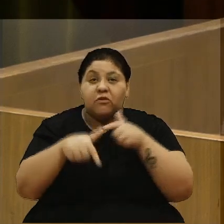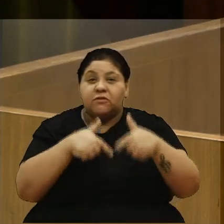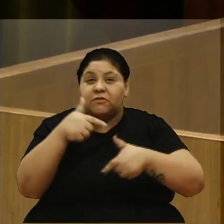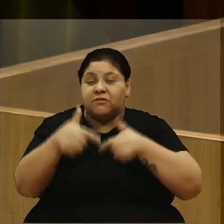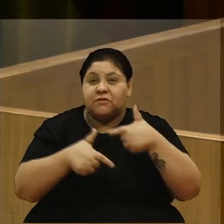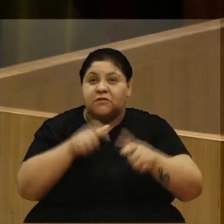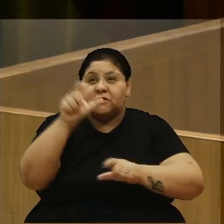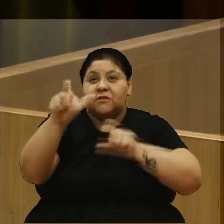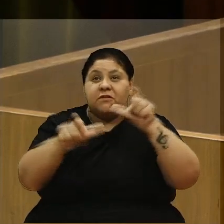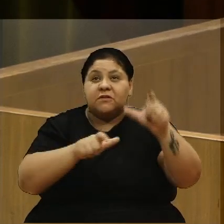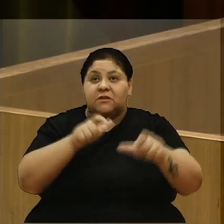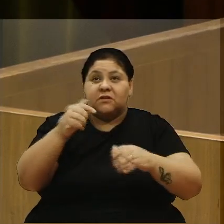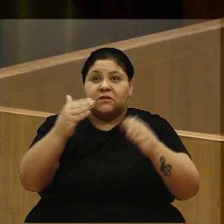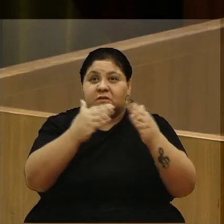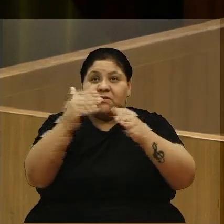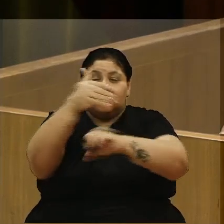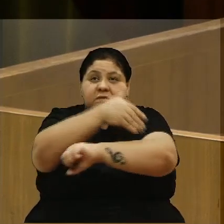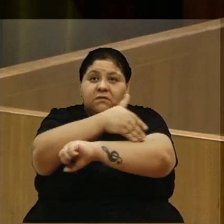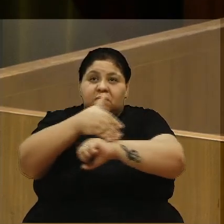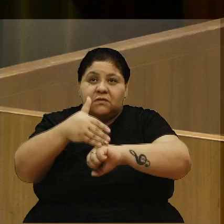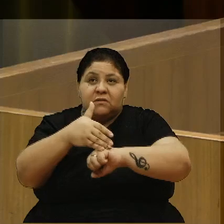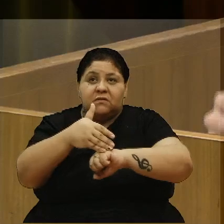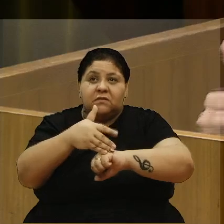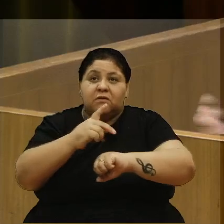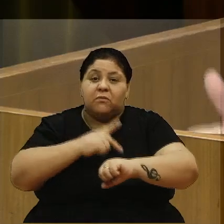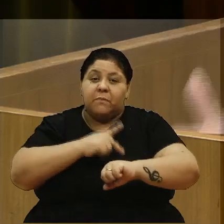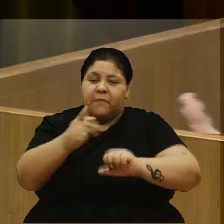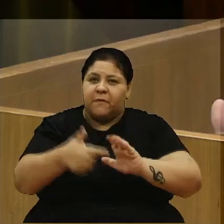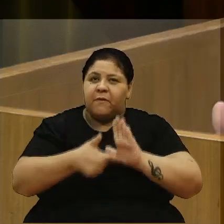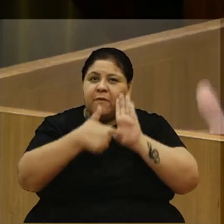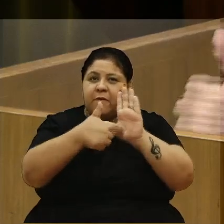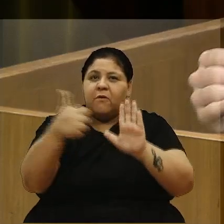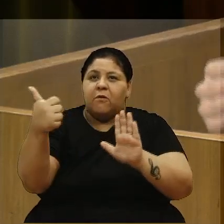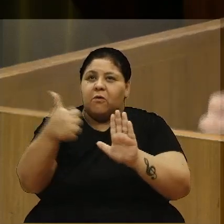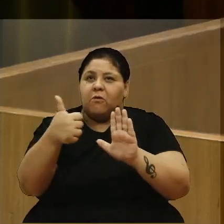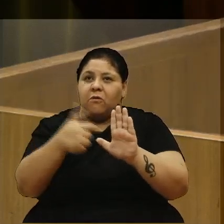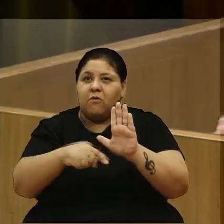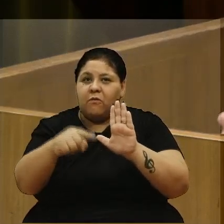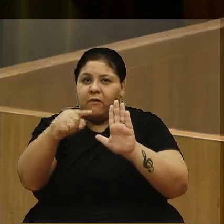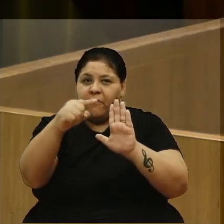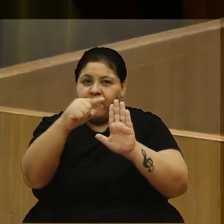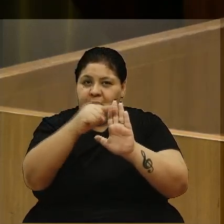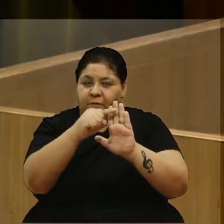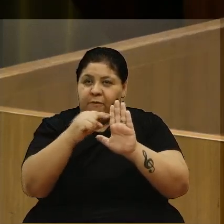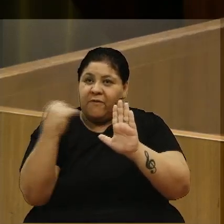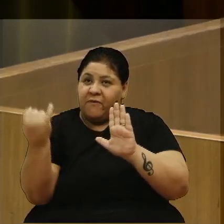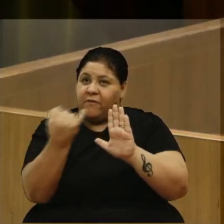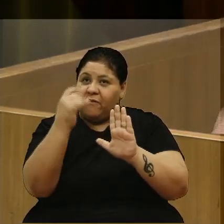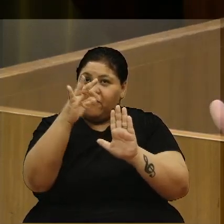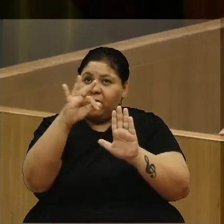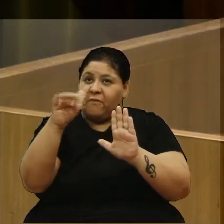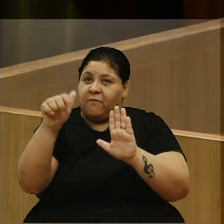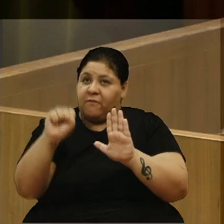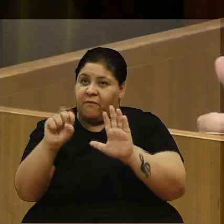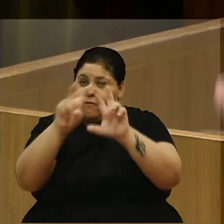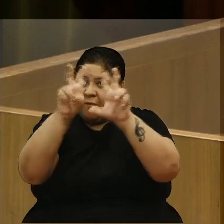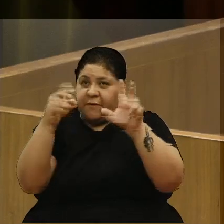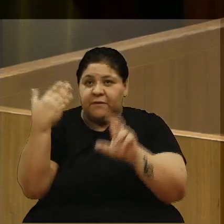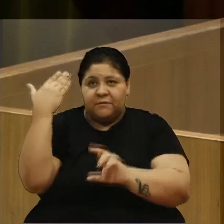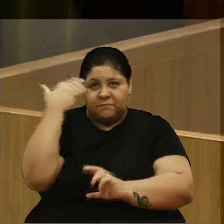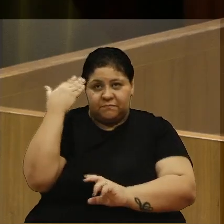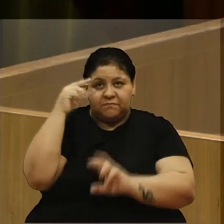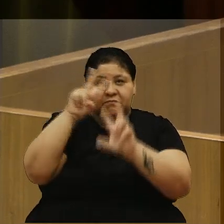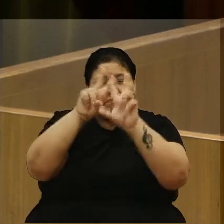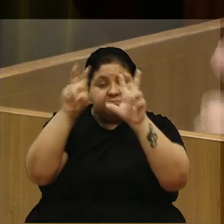das pessoas em situação de rua. O presidente da FAS aqui nos apresentou o primeiro item de importância da FAS sobre esse tema, e sabemos que é um